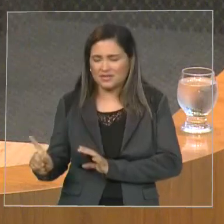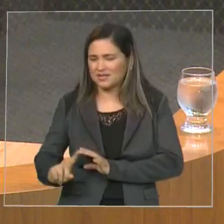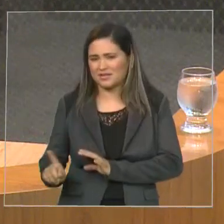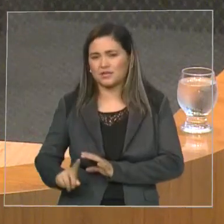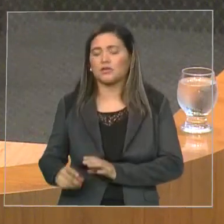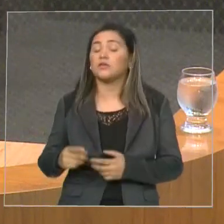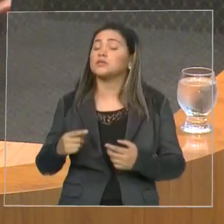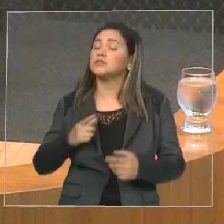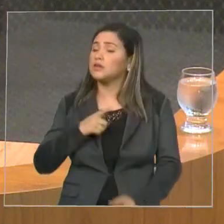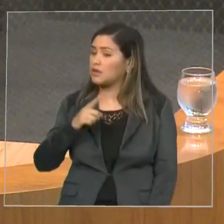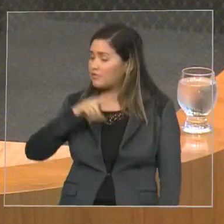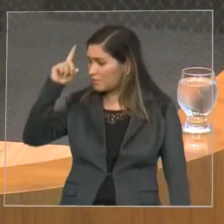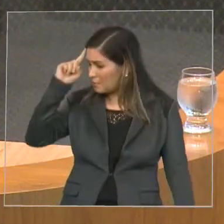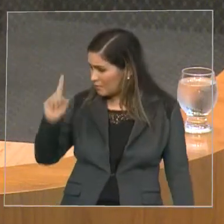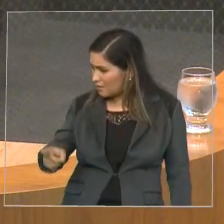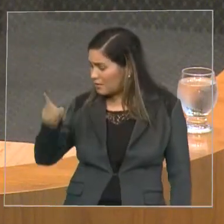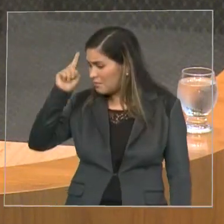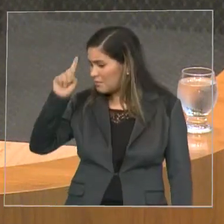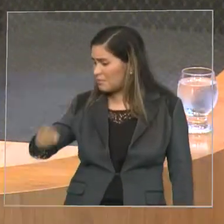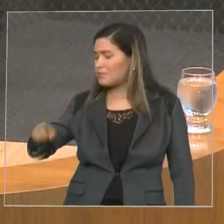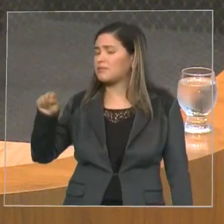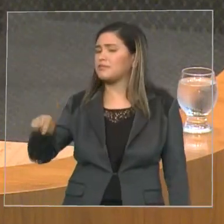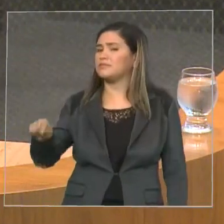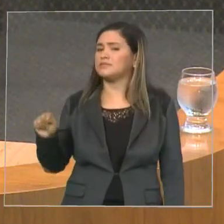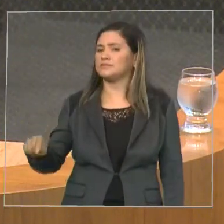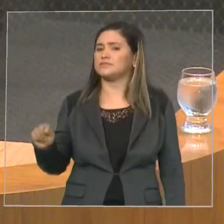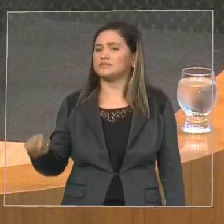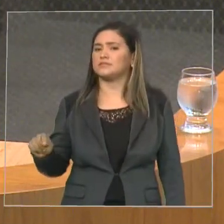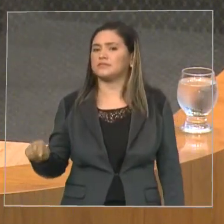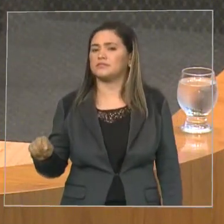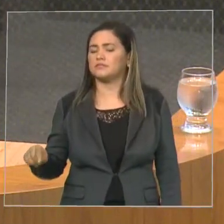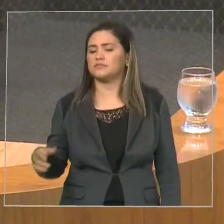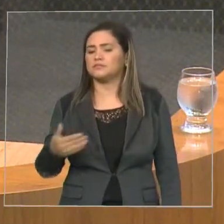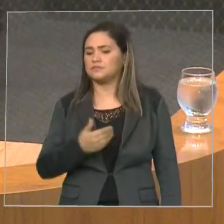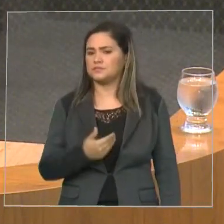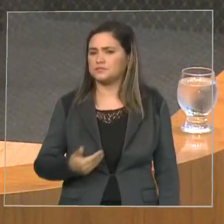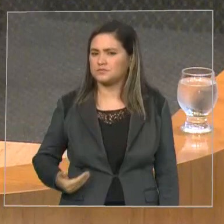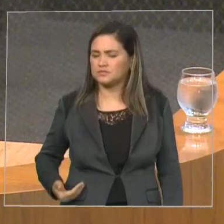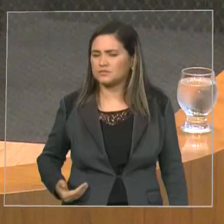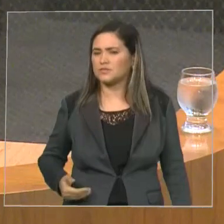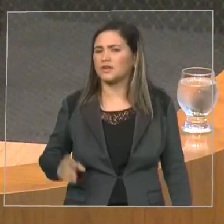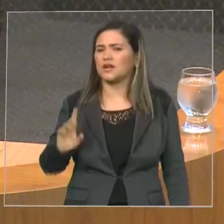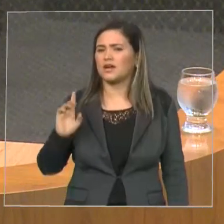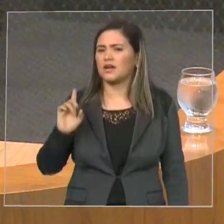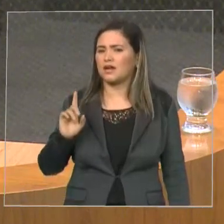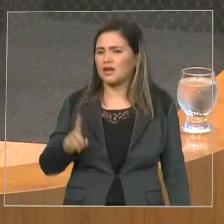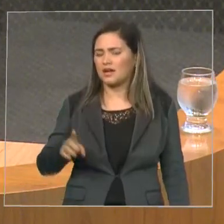conjunto, teve um ato armado, de onde o governador é a cabeça principal.